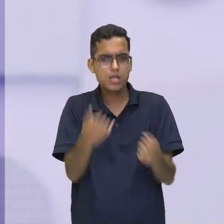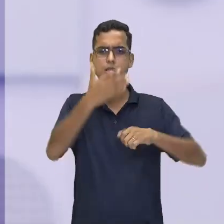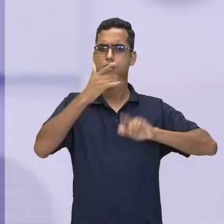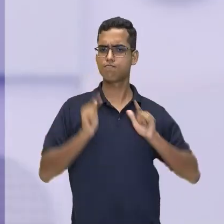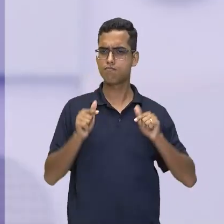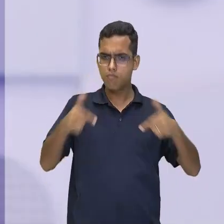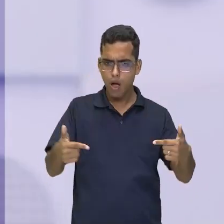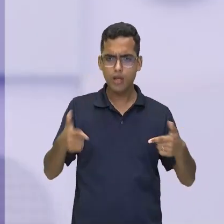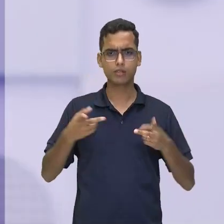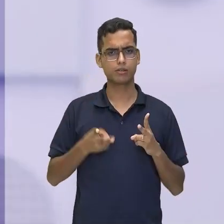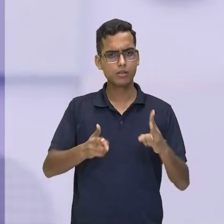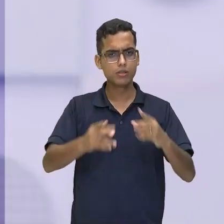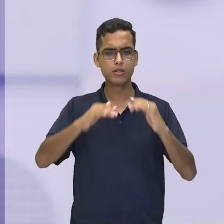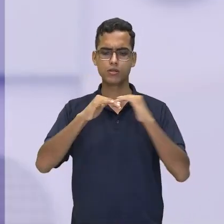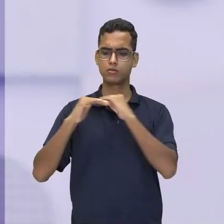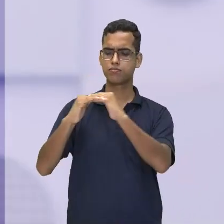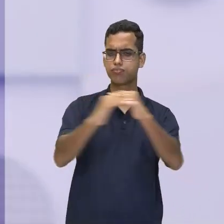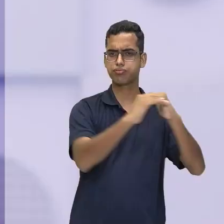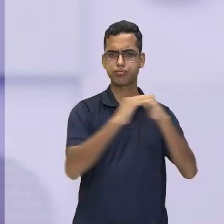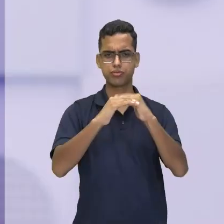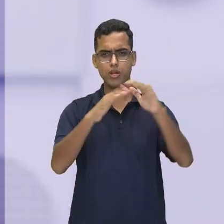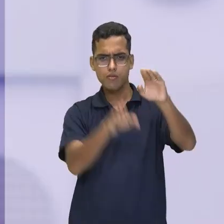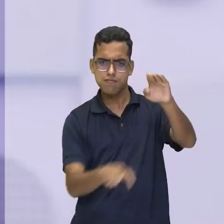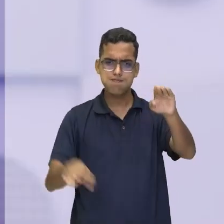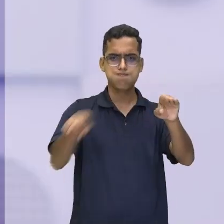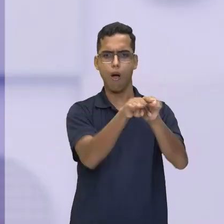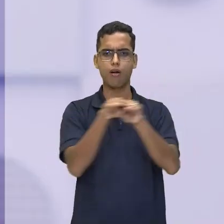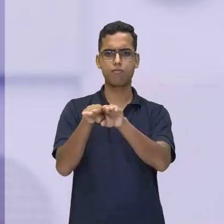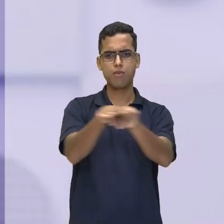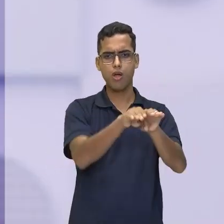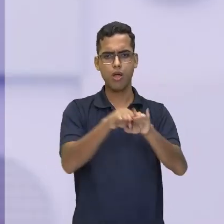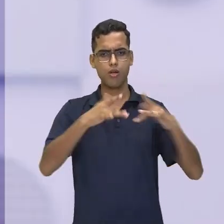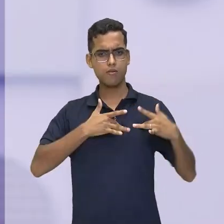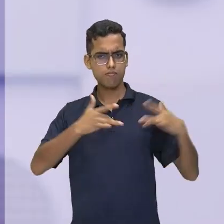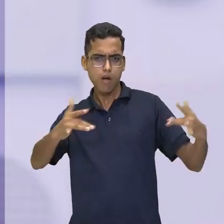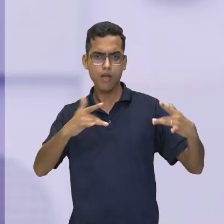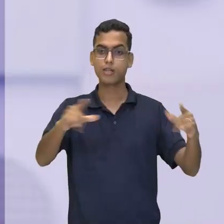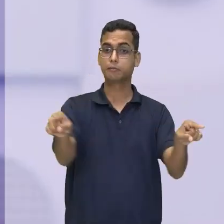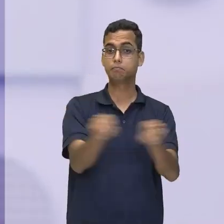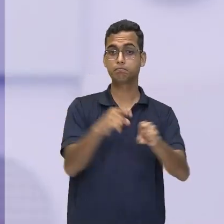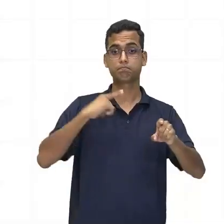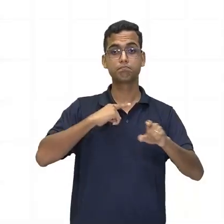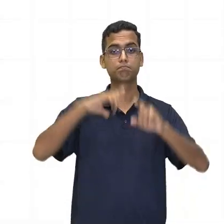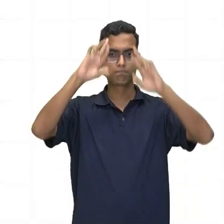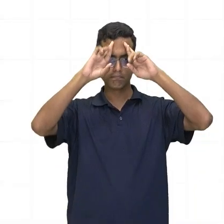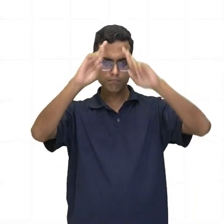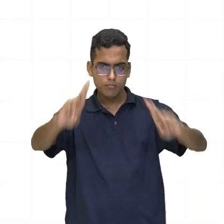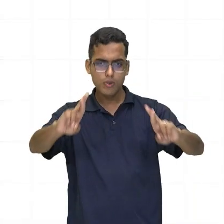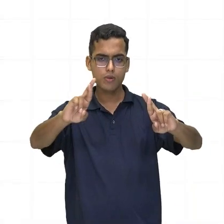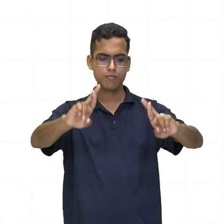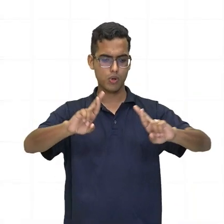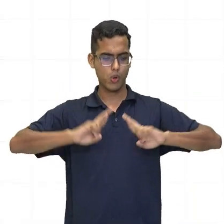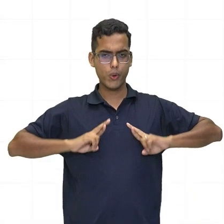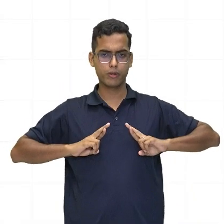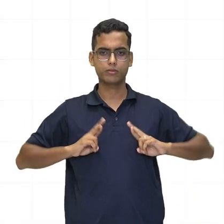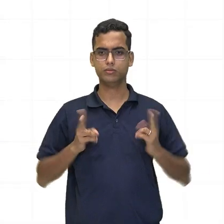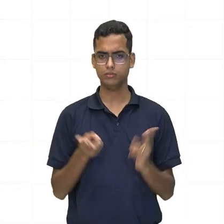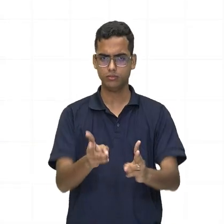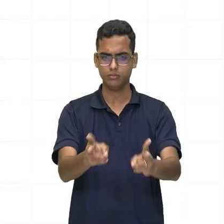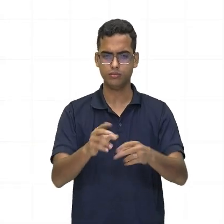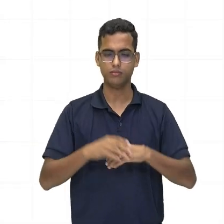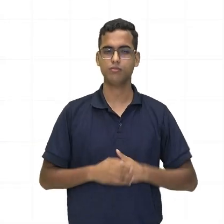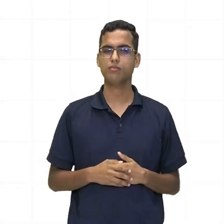promovam bem, a igualdade, o respeito, a solidariedade. Vamos avançar aqui na nossa aula, no nosso tema, que está